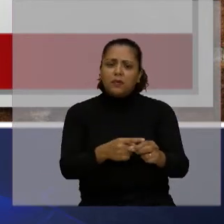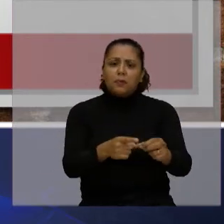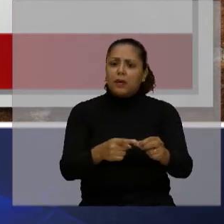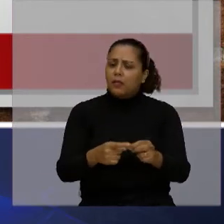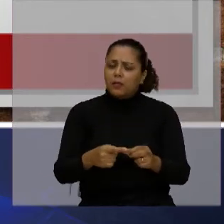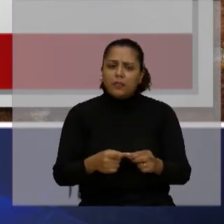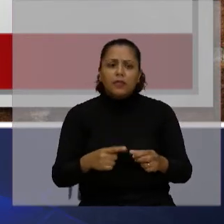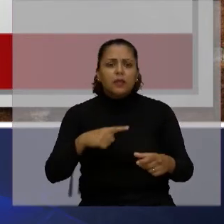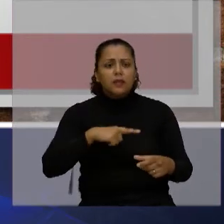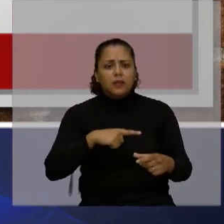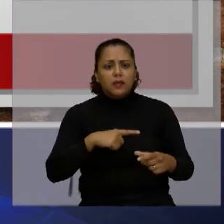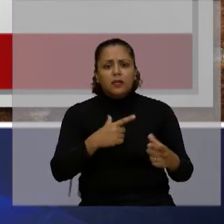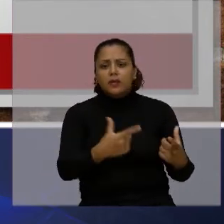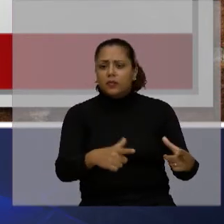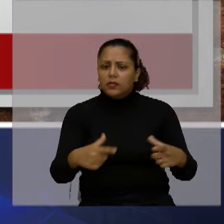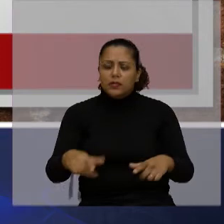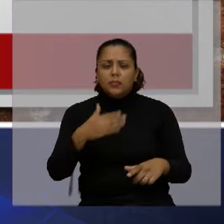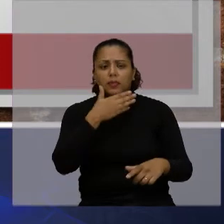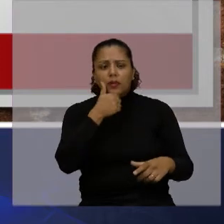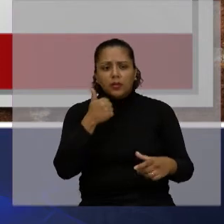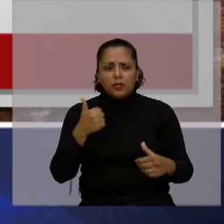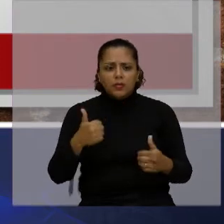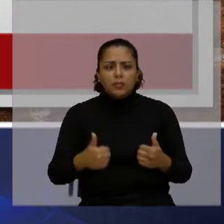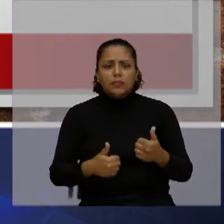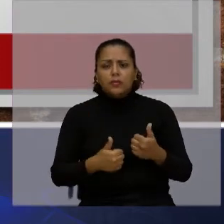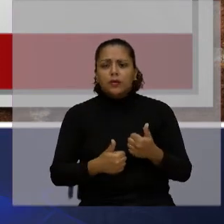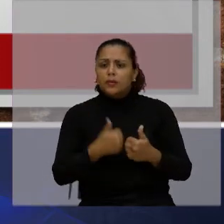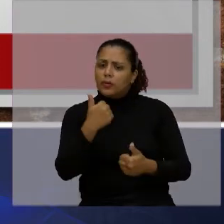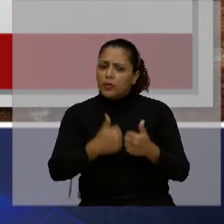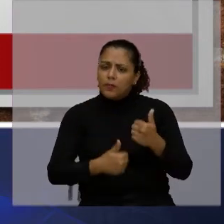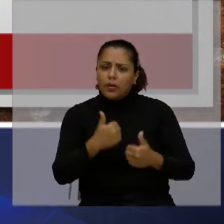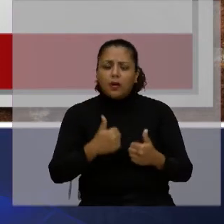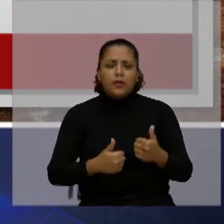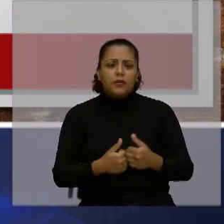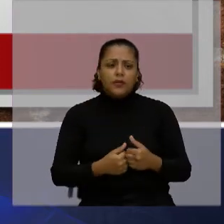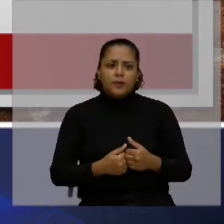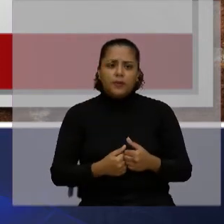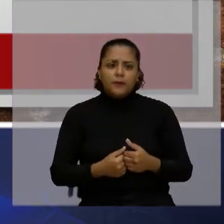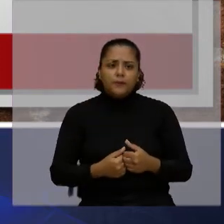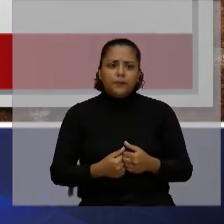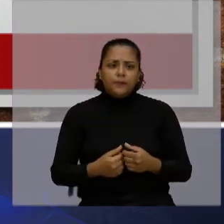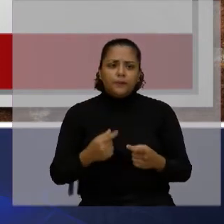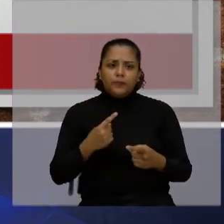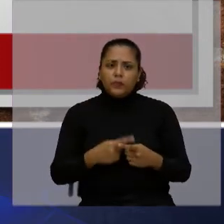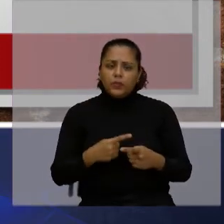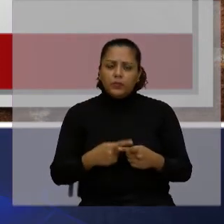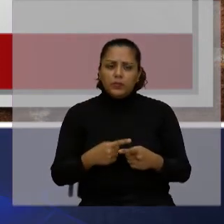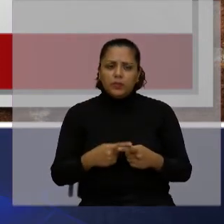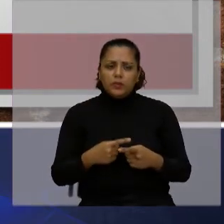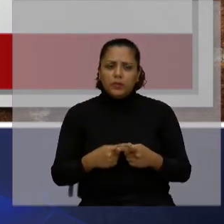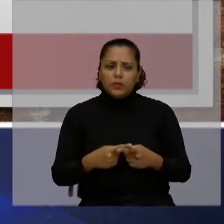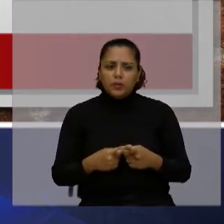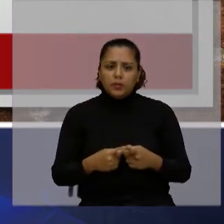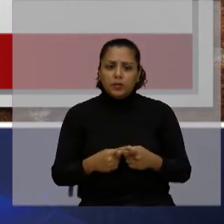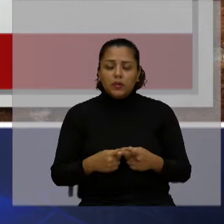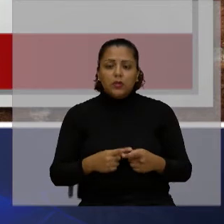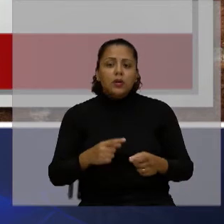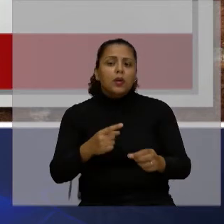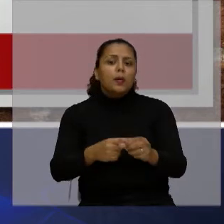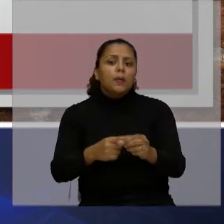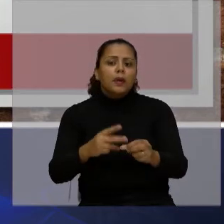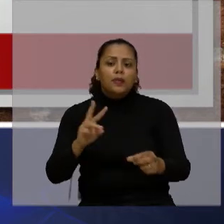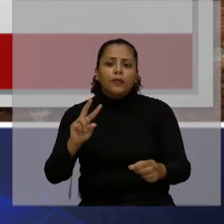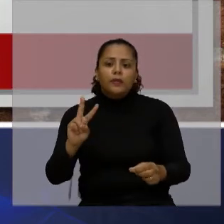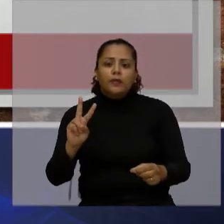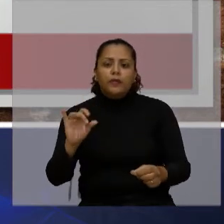espaço melhor para se praticar esporte. Mesmo porque a gente viu, por exemplo, na Vista Verde, onde já tem um